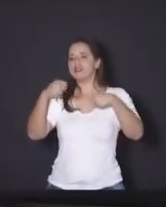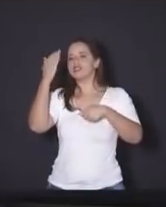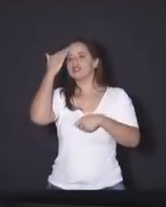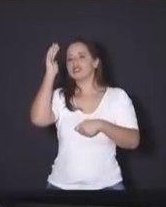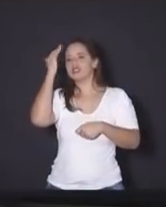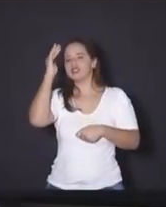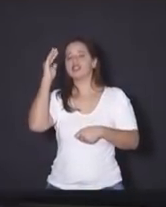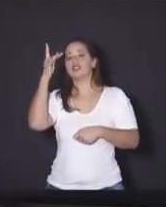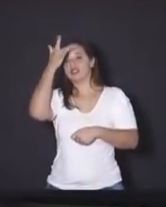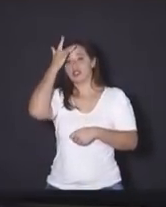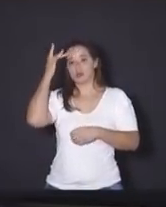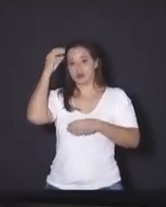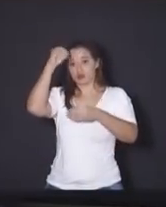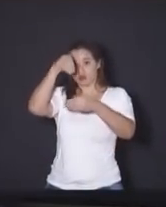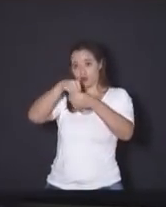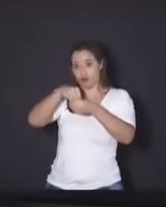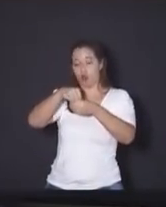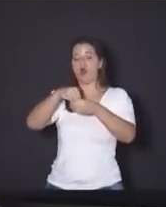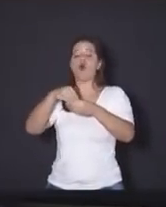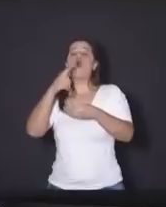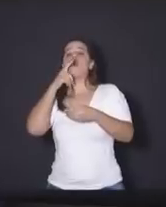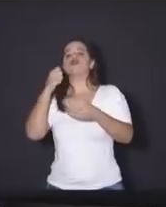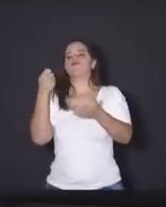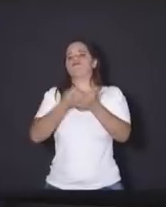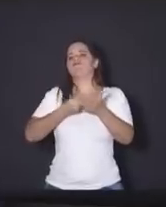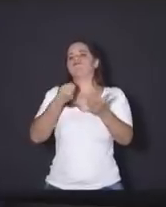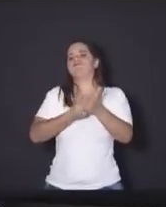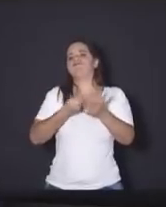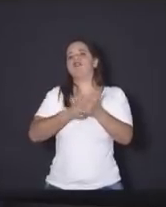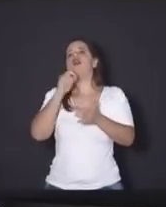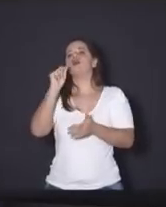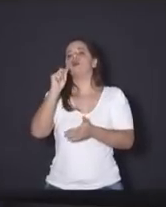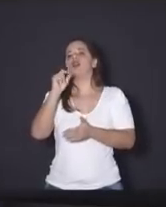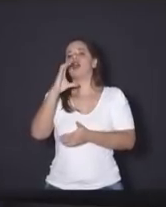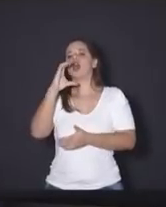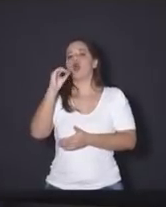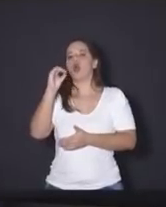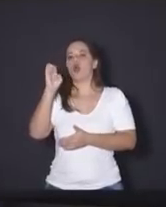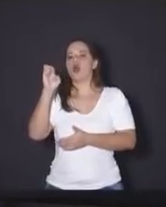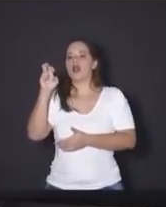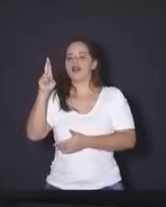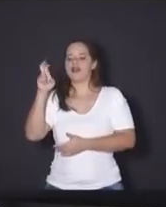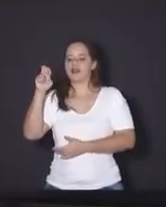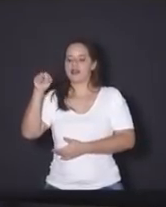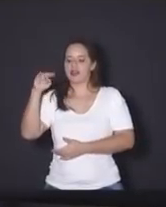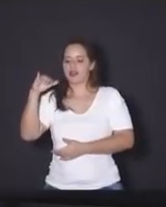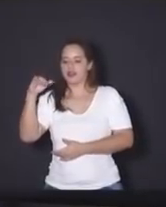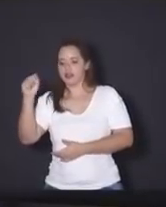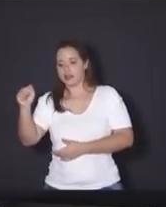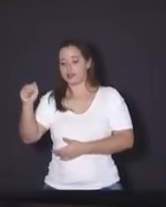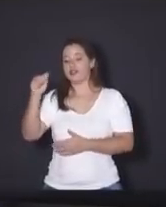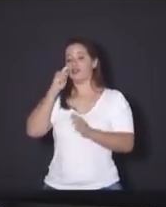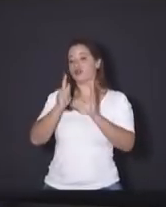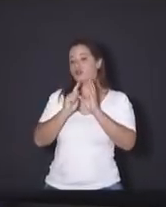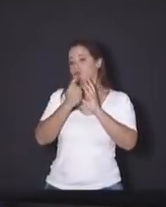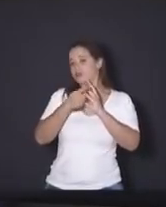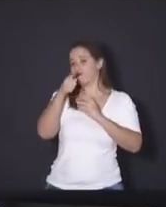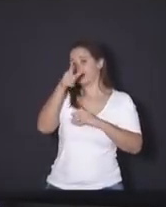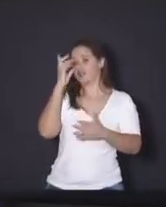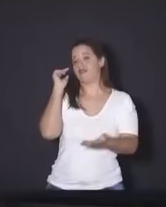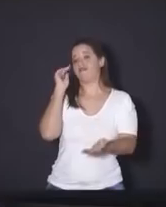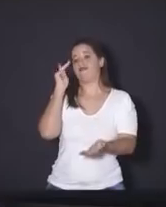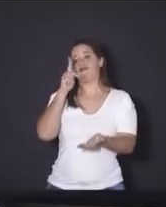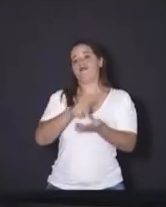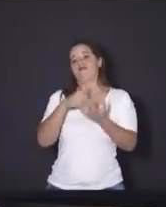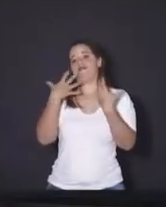que os eleitores e as leituras estão nos cobrando é isso coerência da coerência com os pés simples que você defende